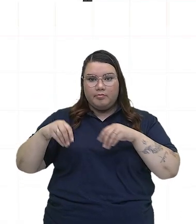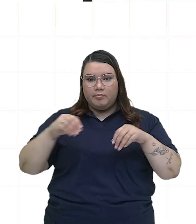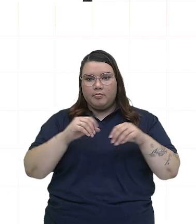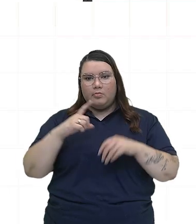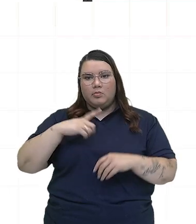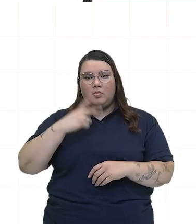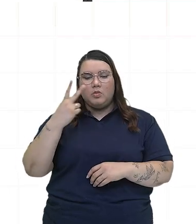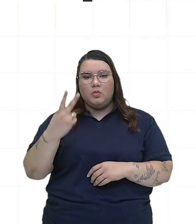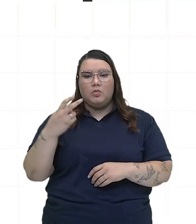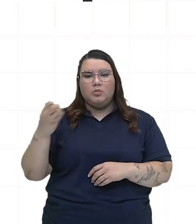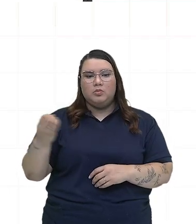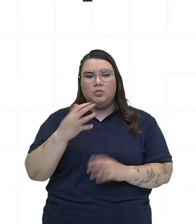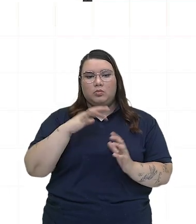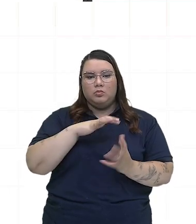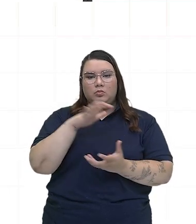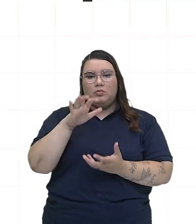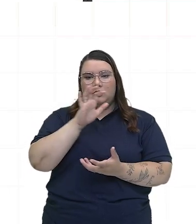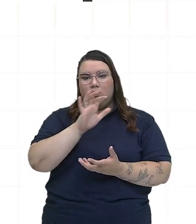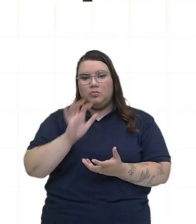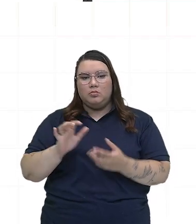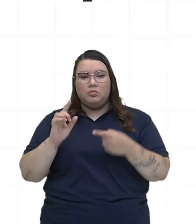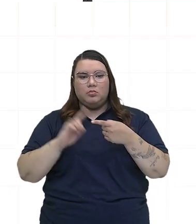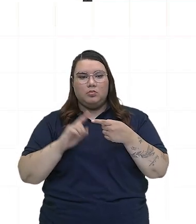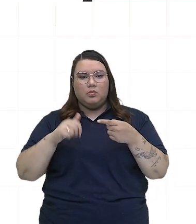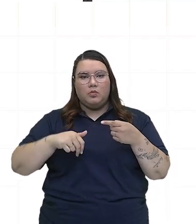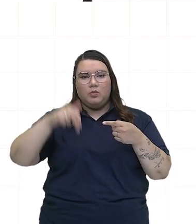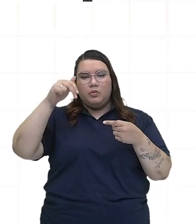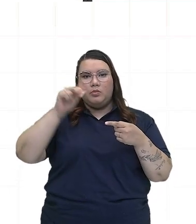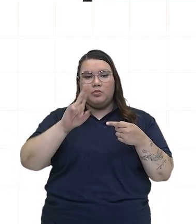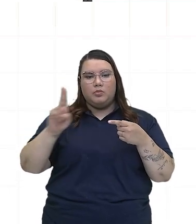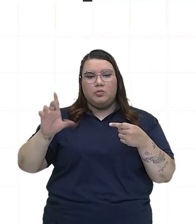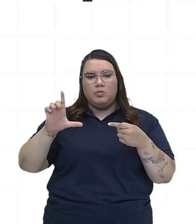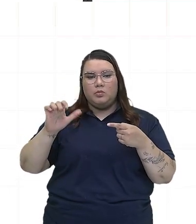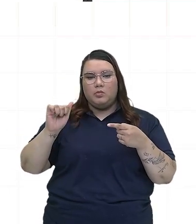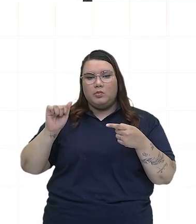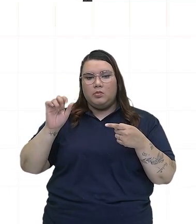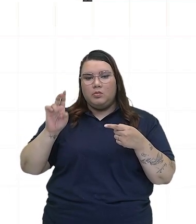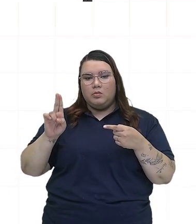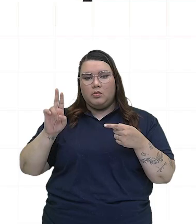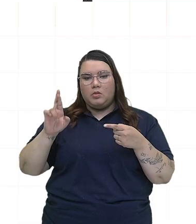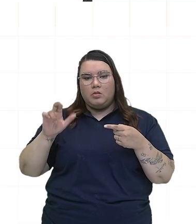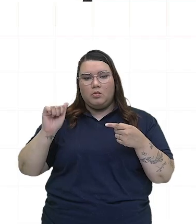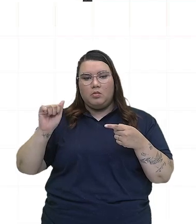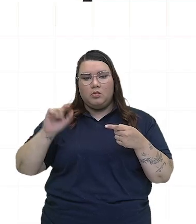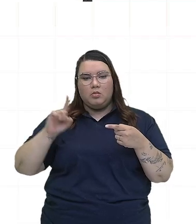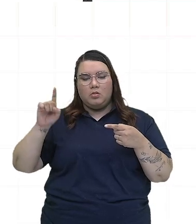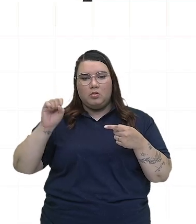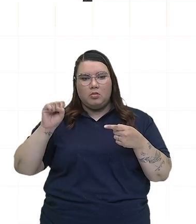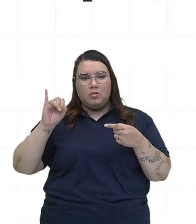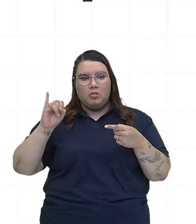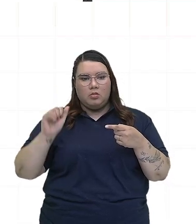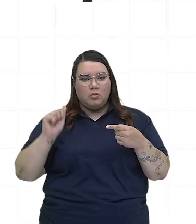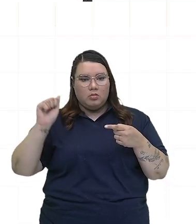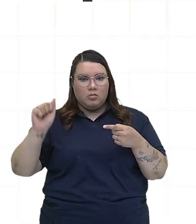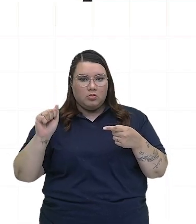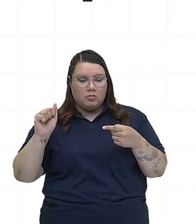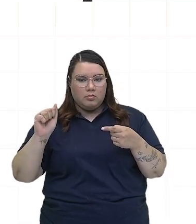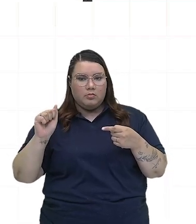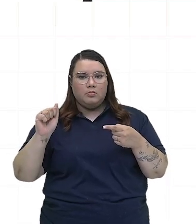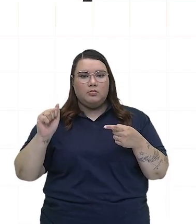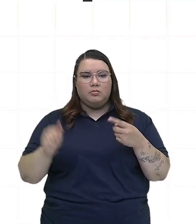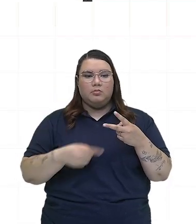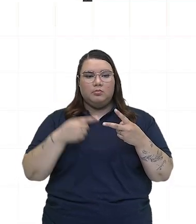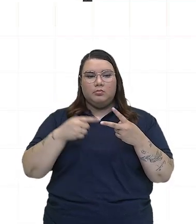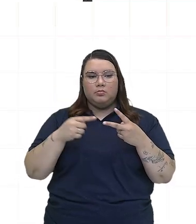em dois novos continentes, onde no hemisfério norte nós tivemos, há cerca de 130 milhões de anos,